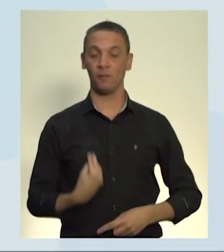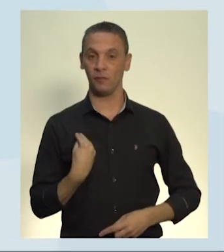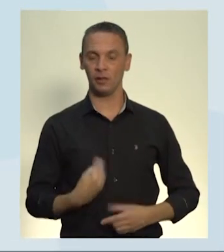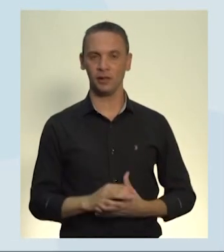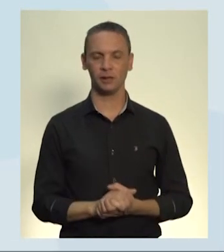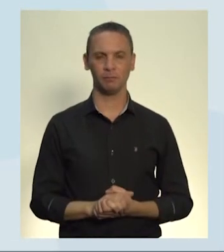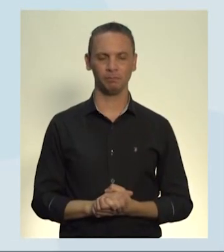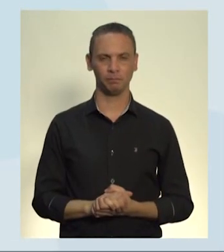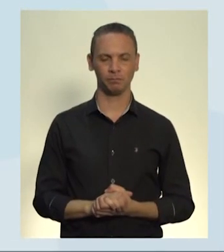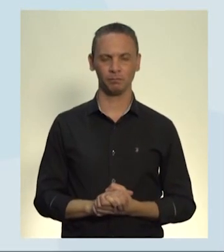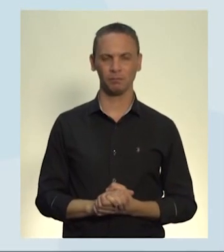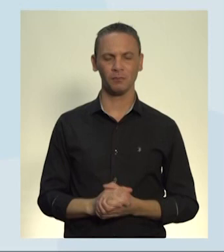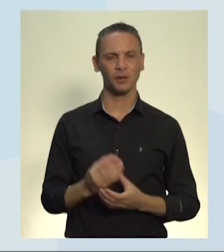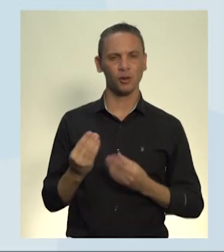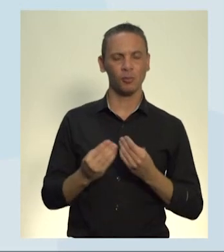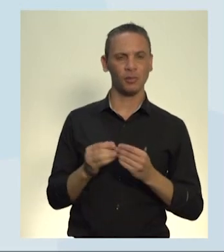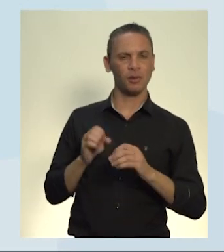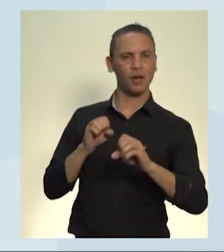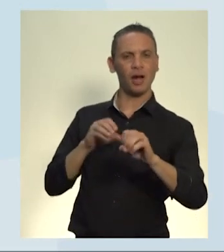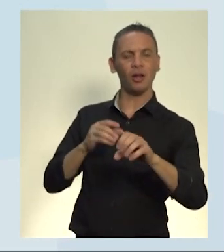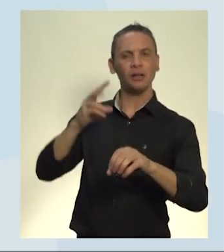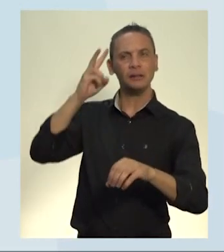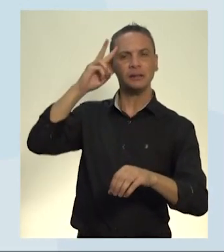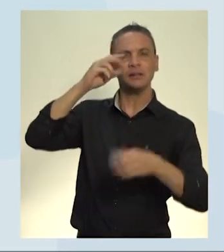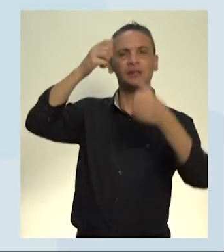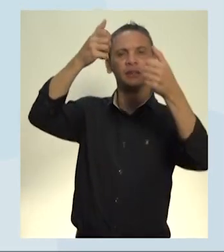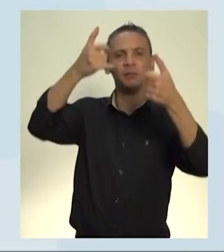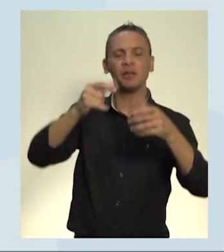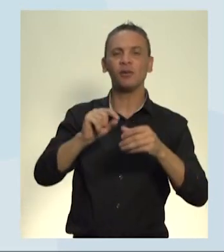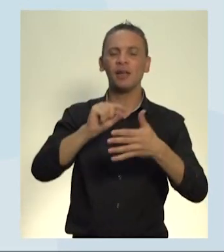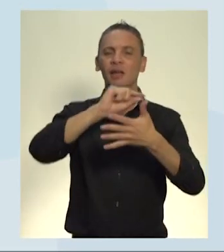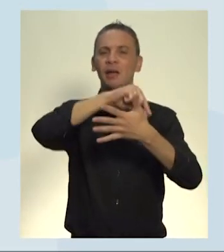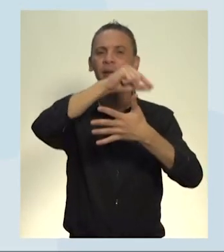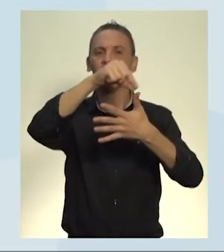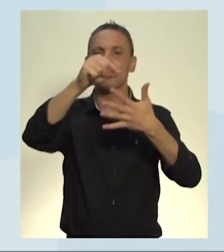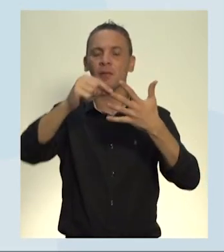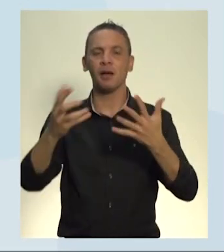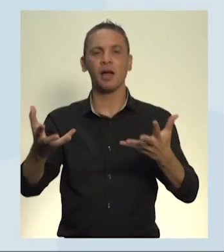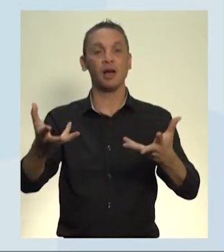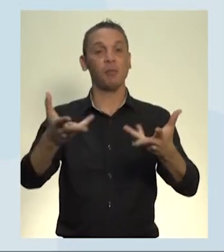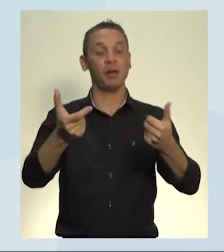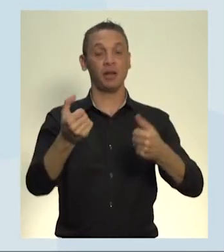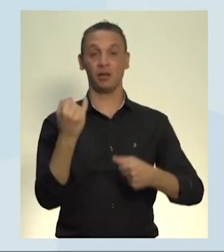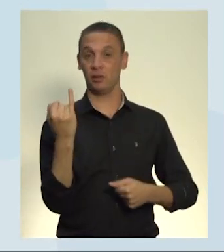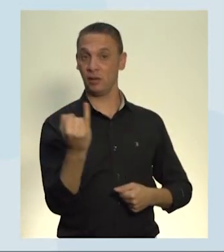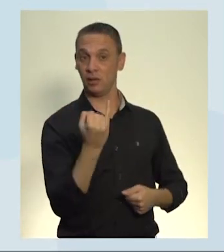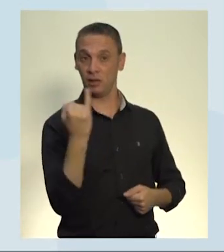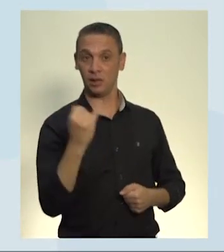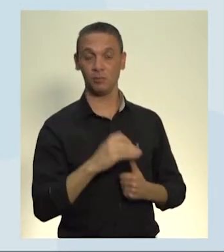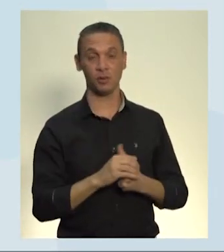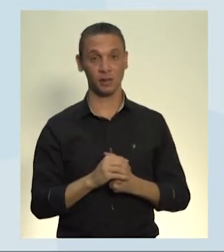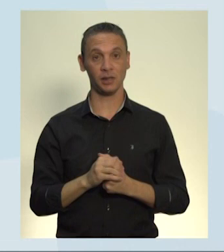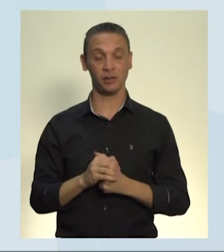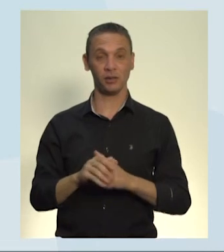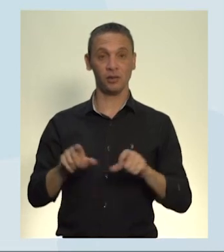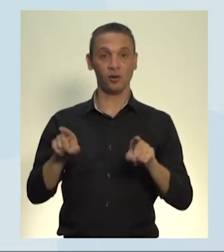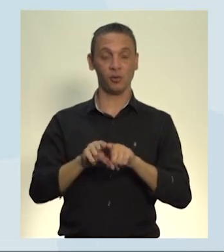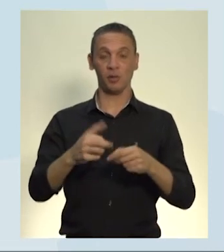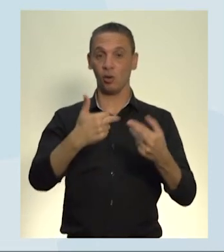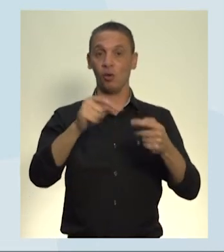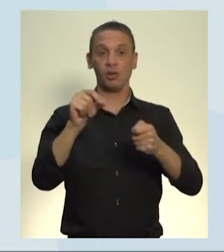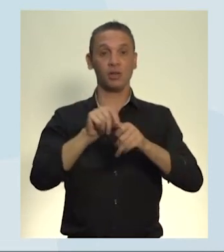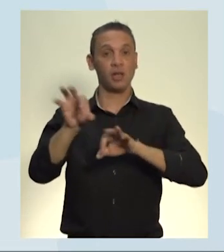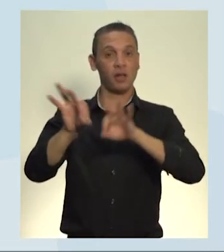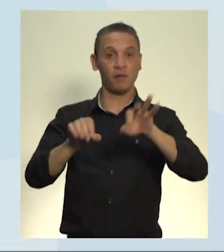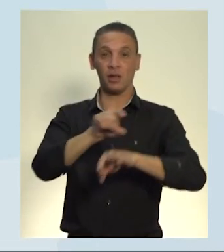acontece? Nessa aula, a gente trouxe algumas habilidades ou virtudes, na verdade, traduzidas em atitudes,